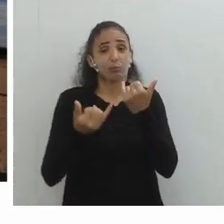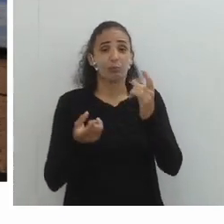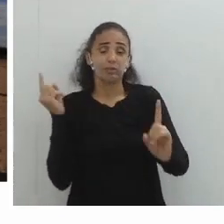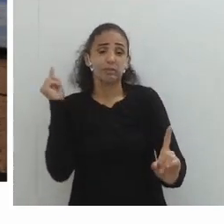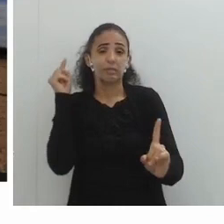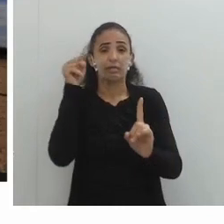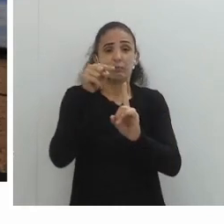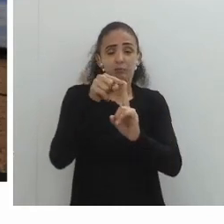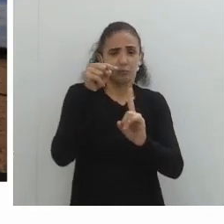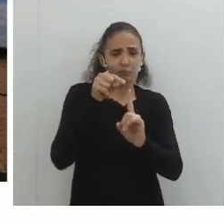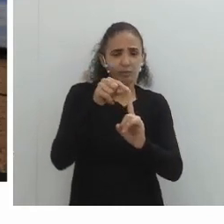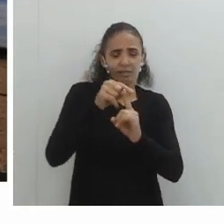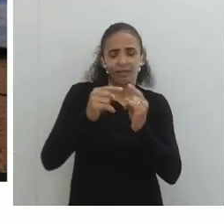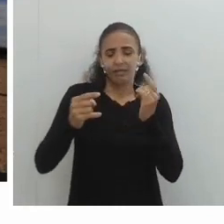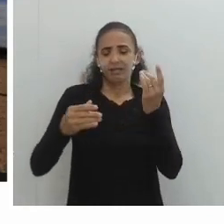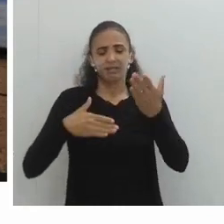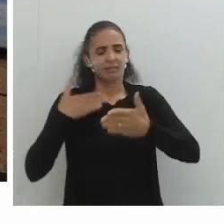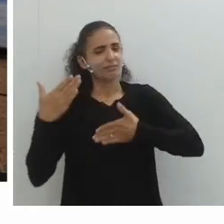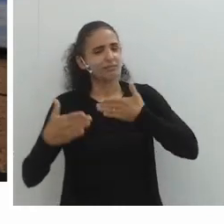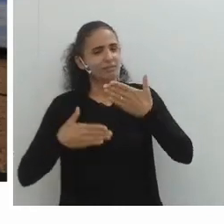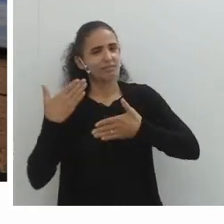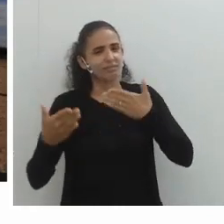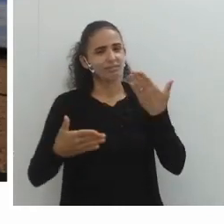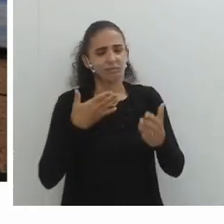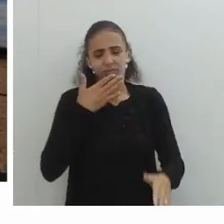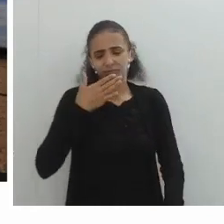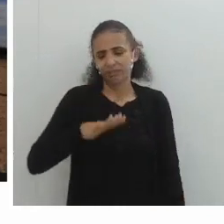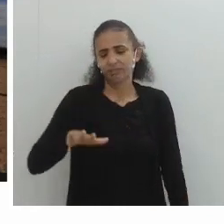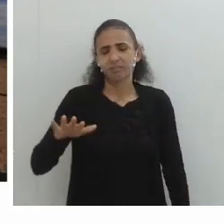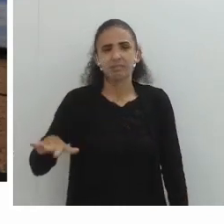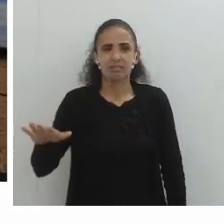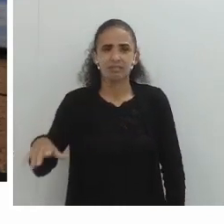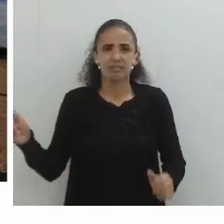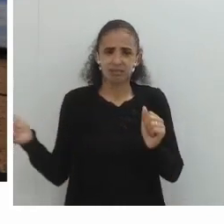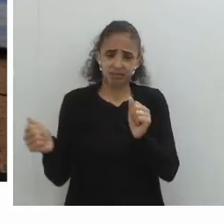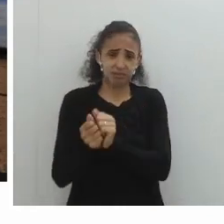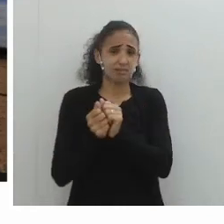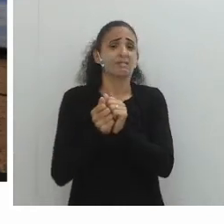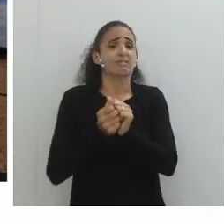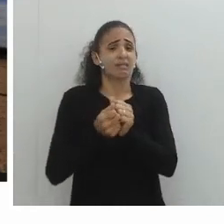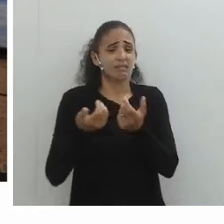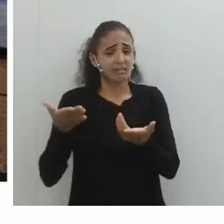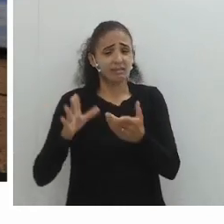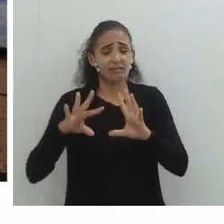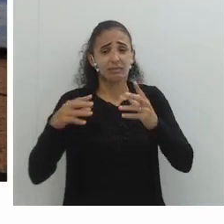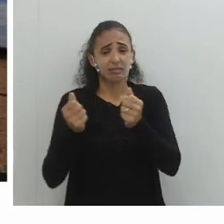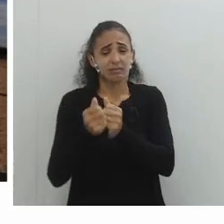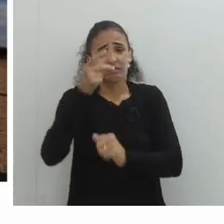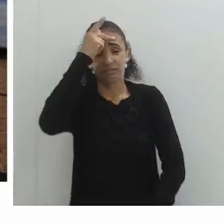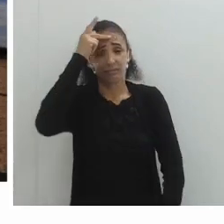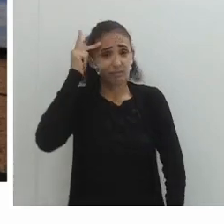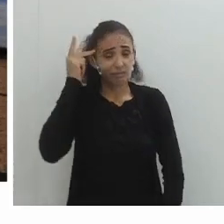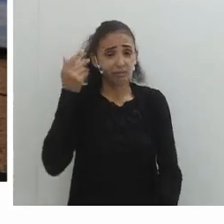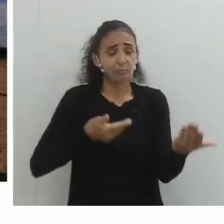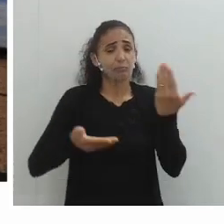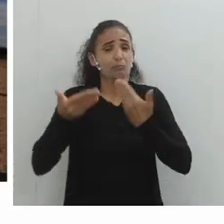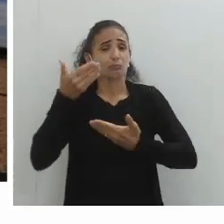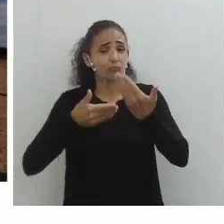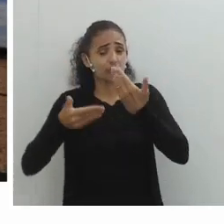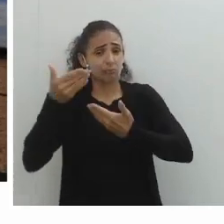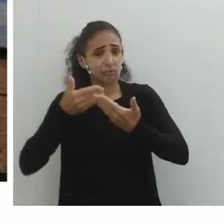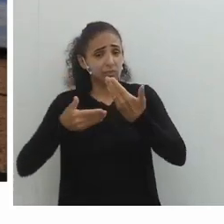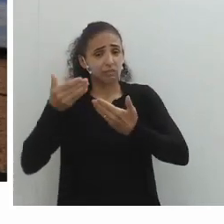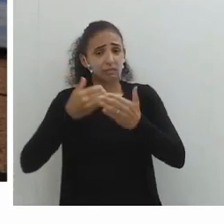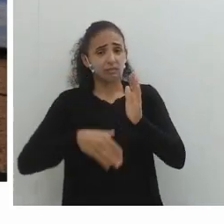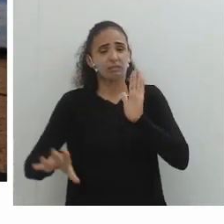de recrear, de distrair as crianças. Eu colocava os adultos aí, através de atividades de interação que também desenvolvam